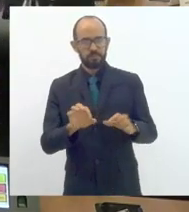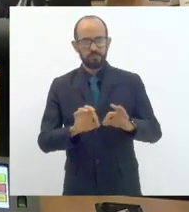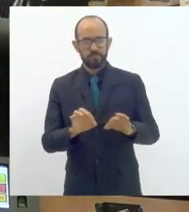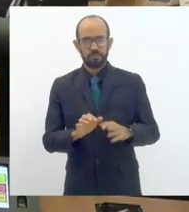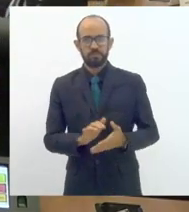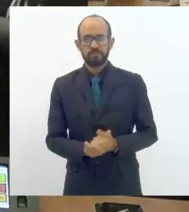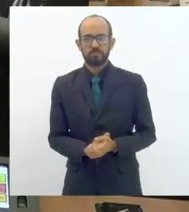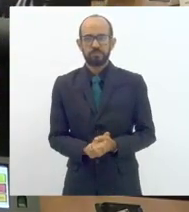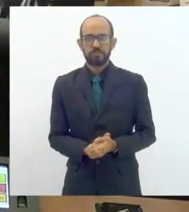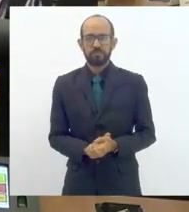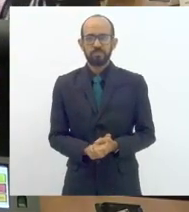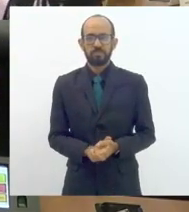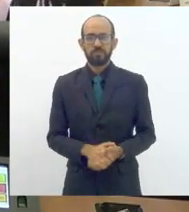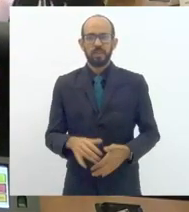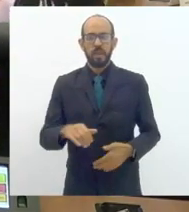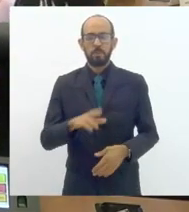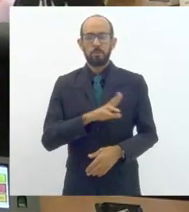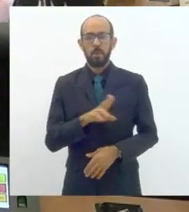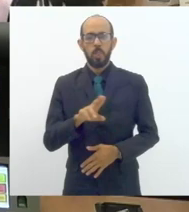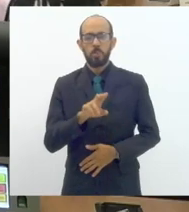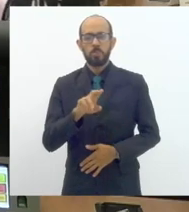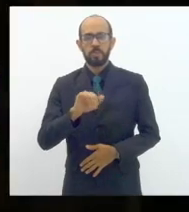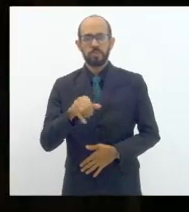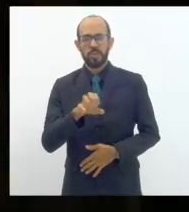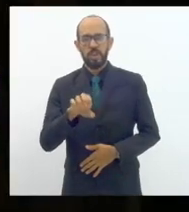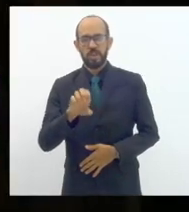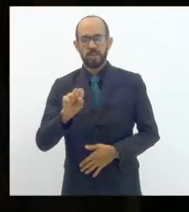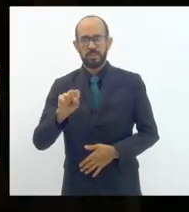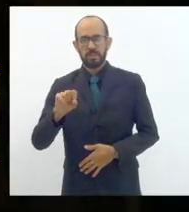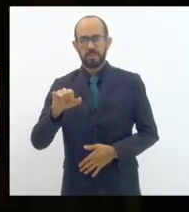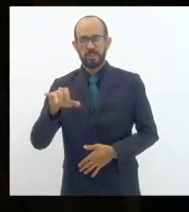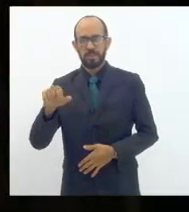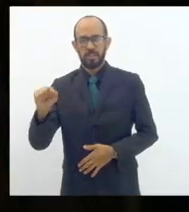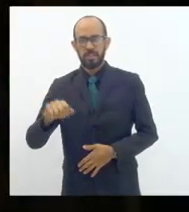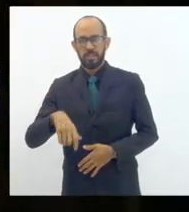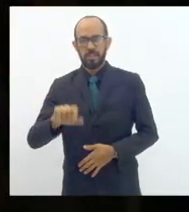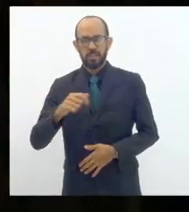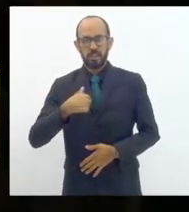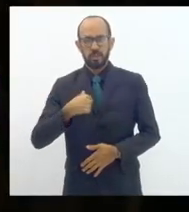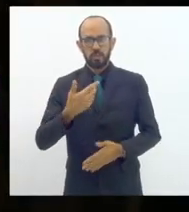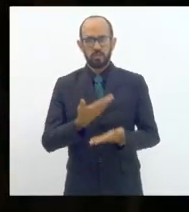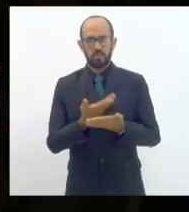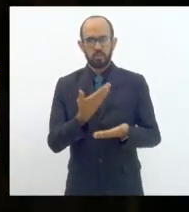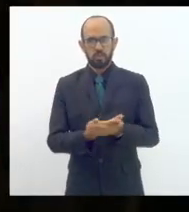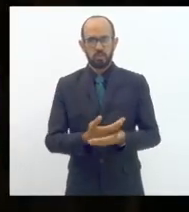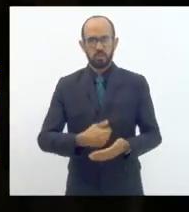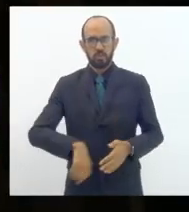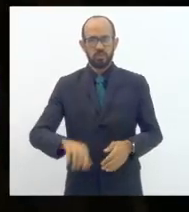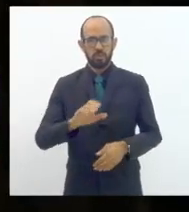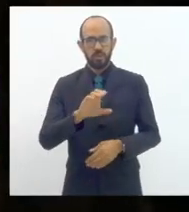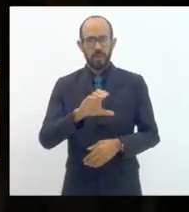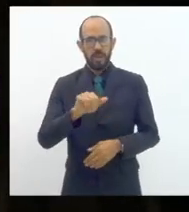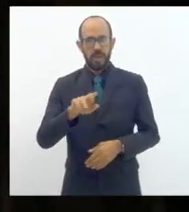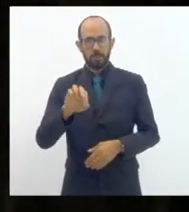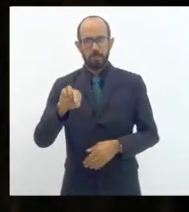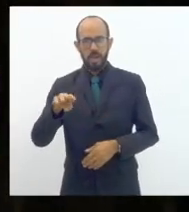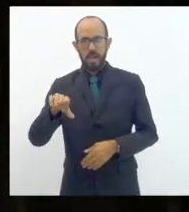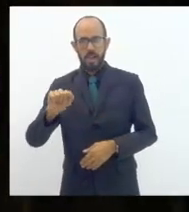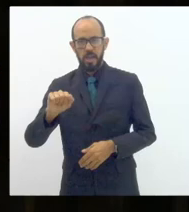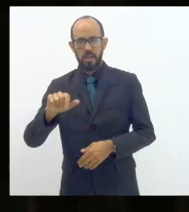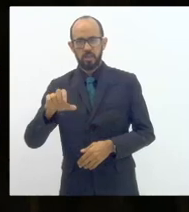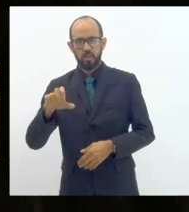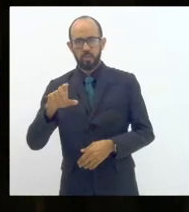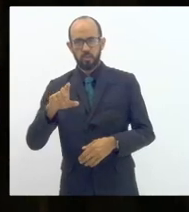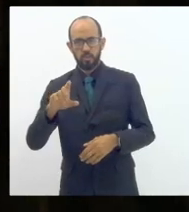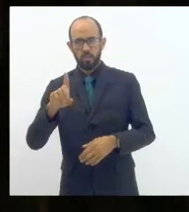Oi, gente, boa tarde, meu nome é Jéssica, eu estudo no Carmelo Dutra, Escola Normalista. Eu acho que todo mundo sabe a